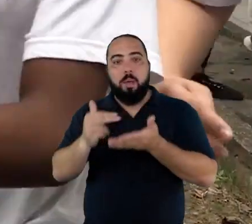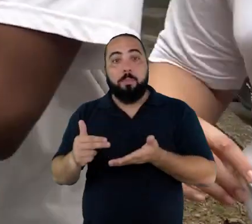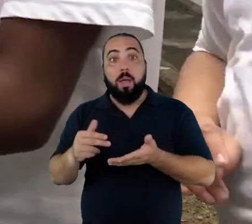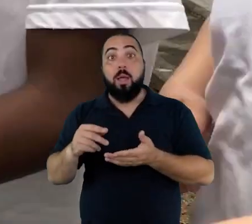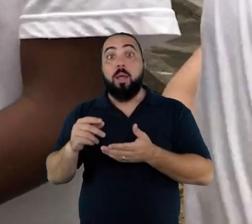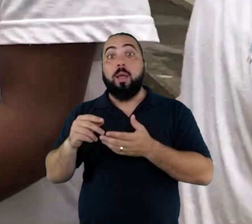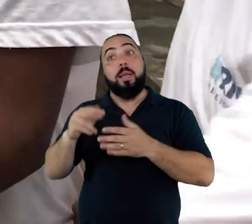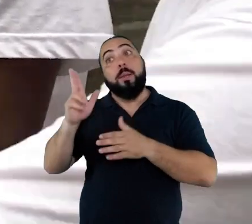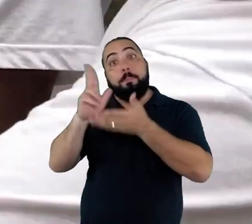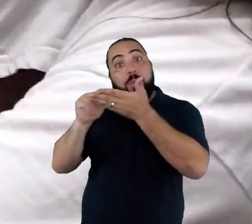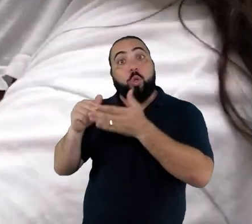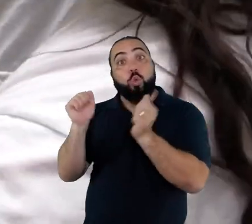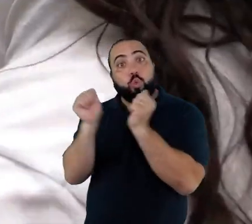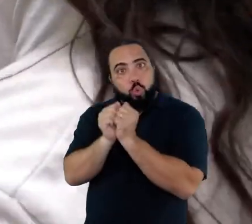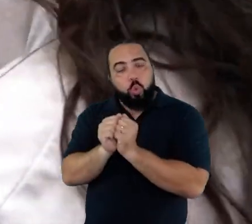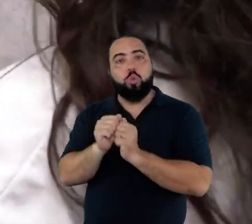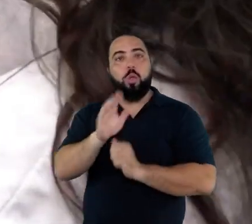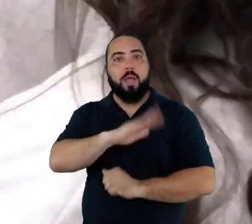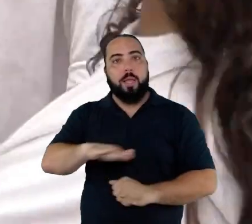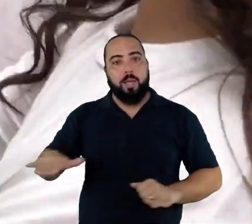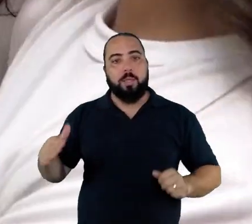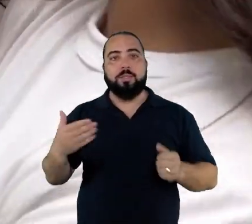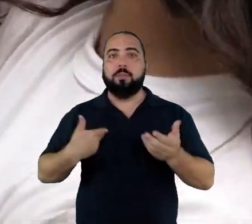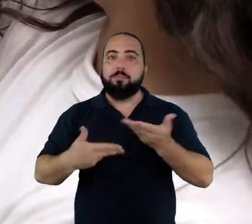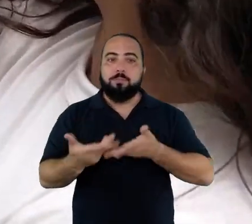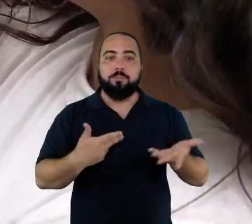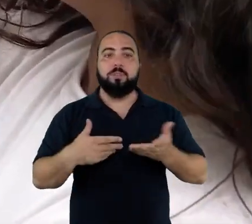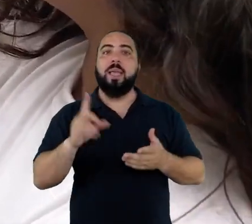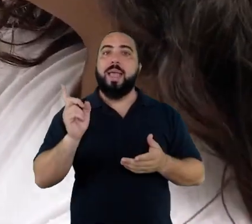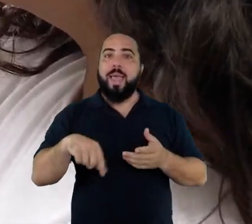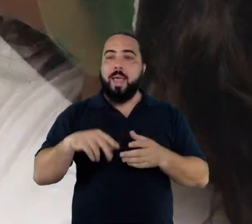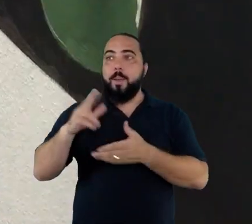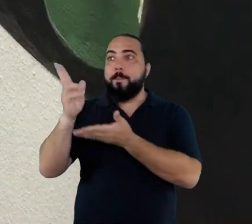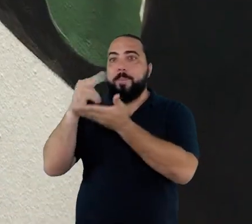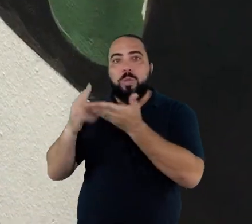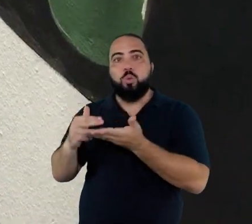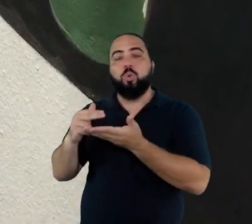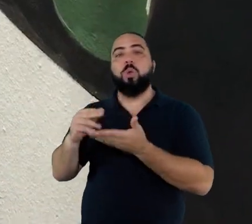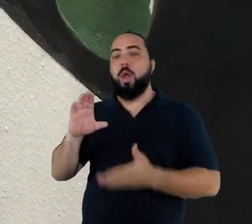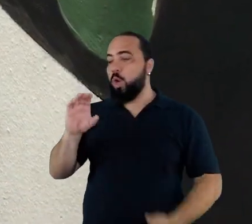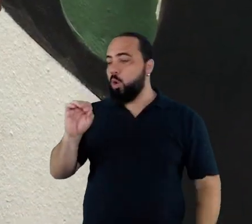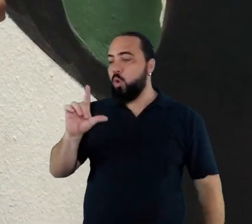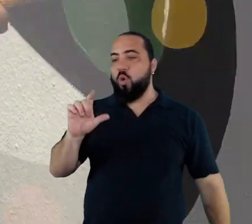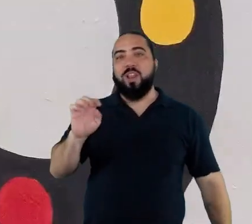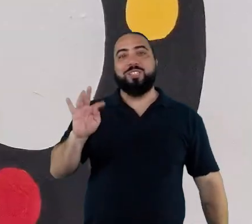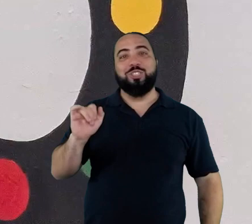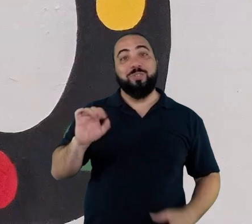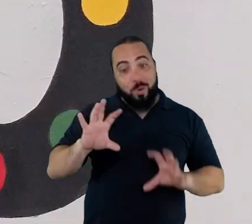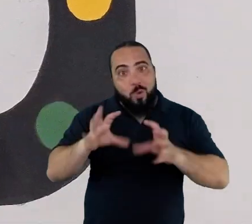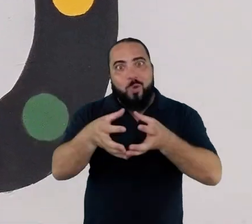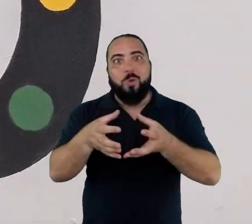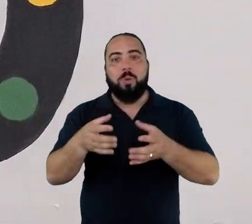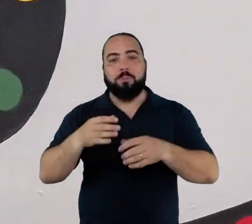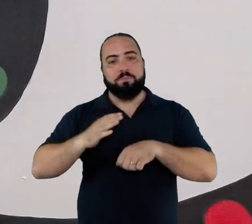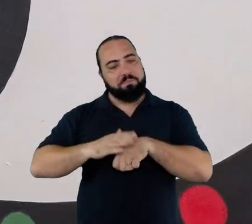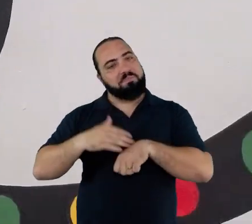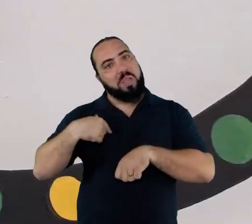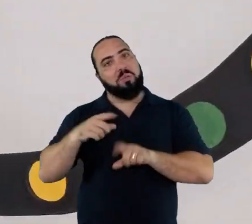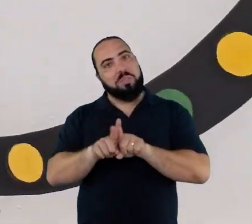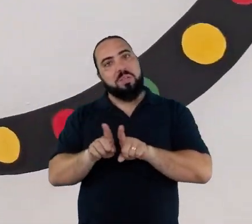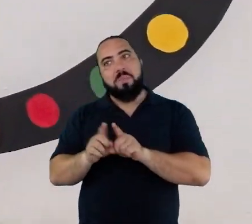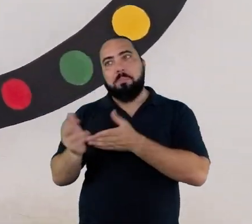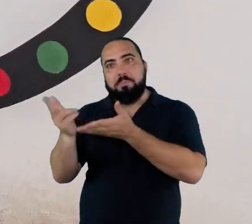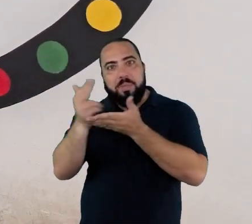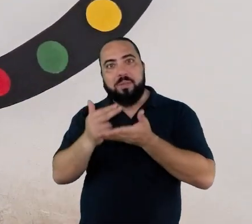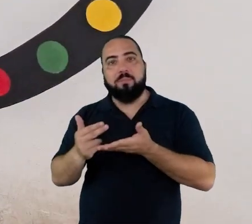refeitório, pintou junto com as crianças, né? Fez essa pintura coletiva, até eu pintei um pouquinho também, e foi